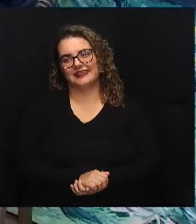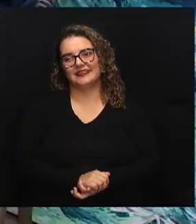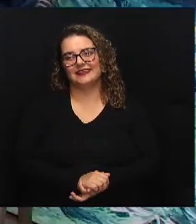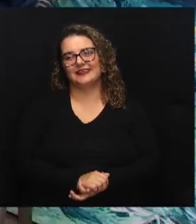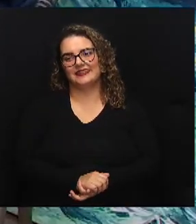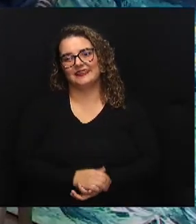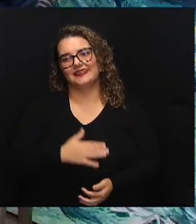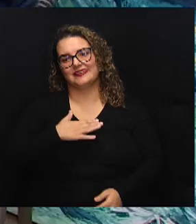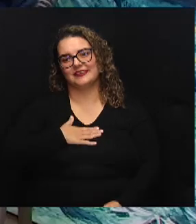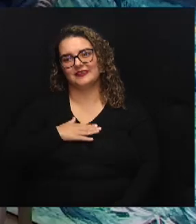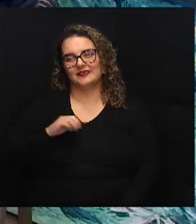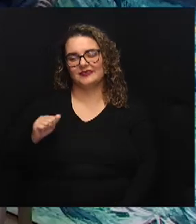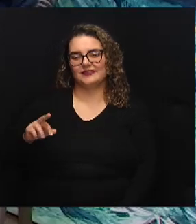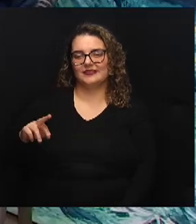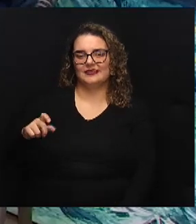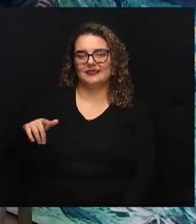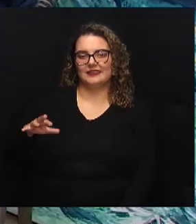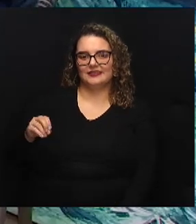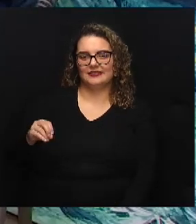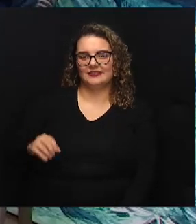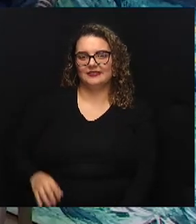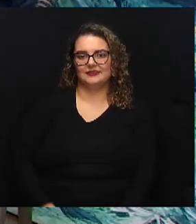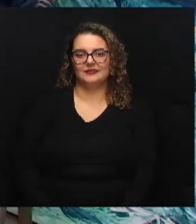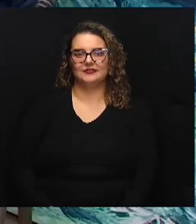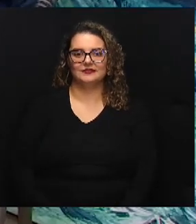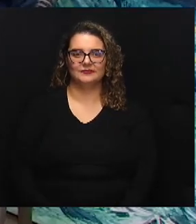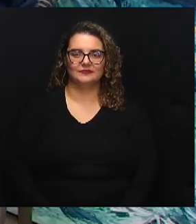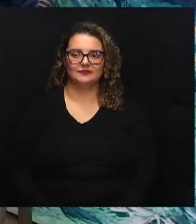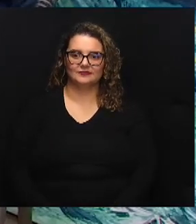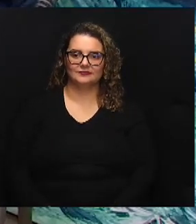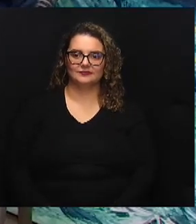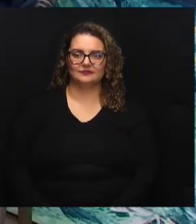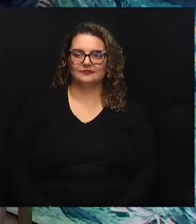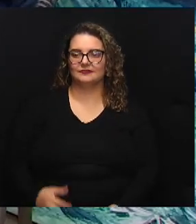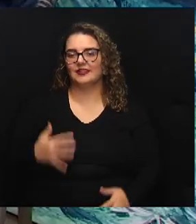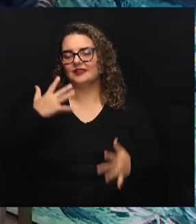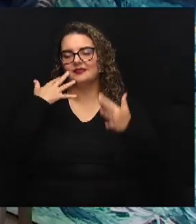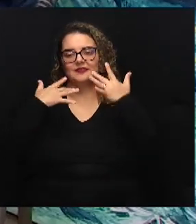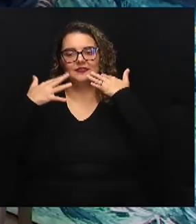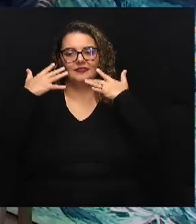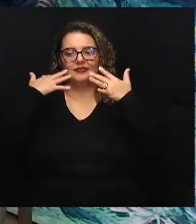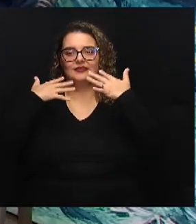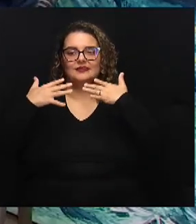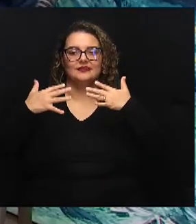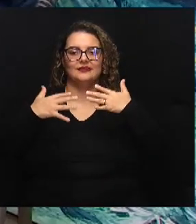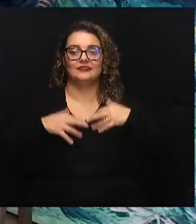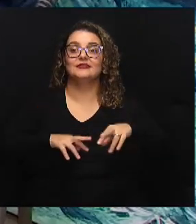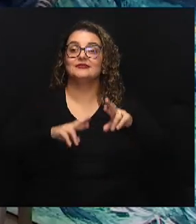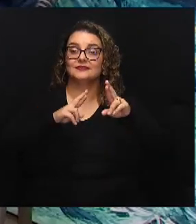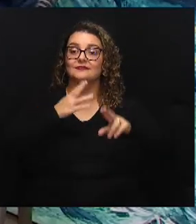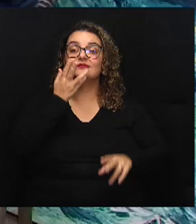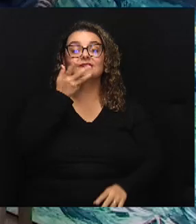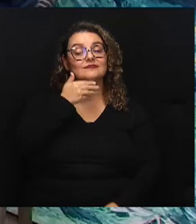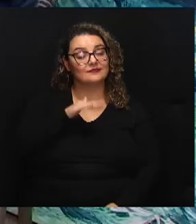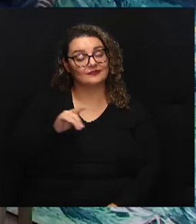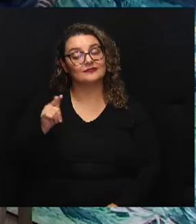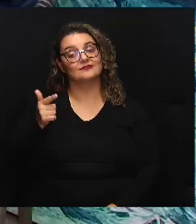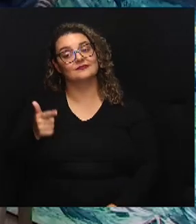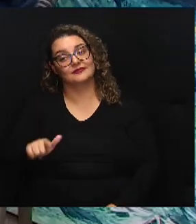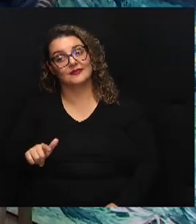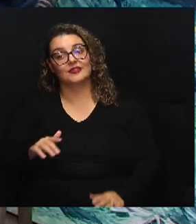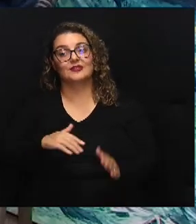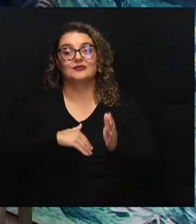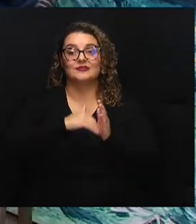do meu acervo. E eu me encanto muito, desejo que as crianças continuem